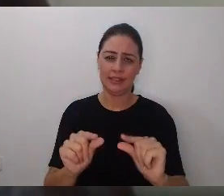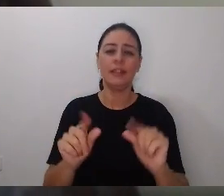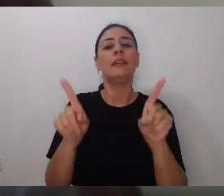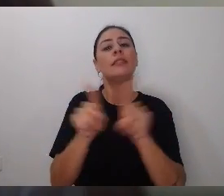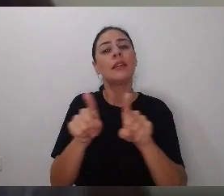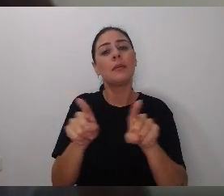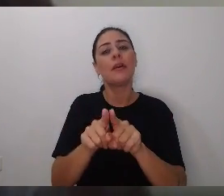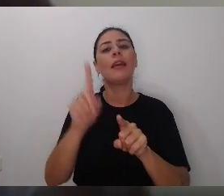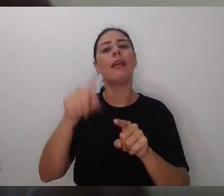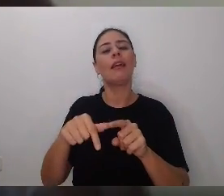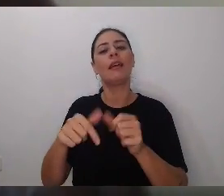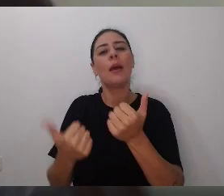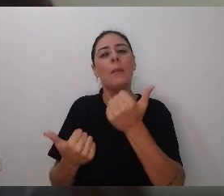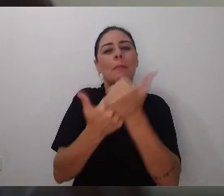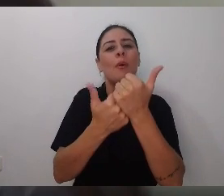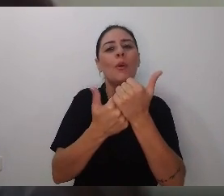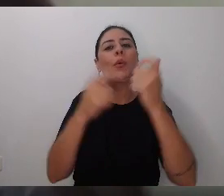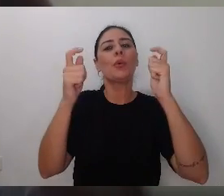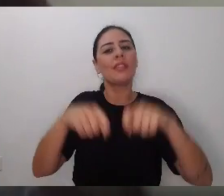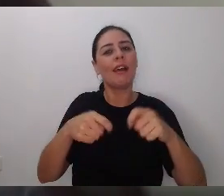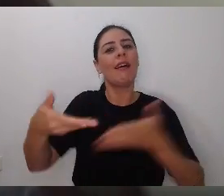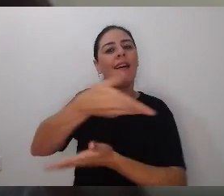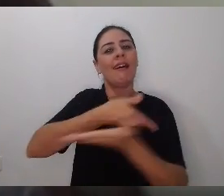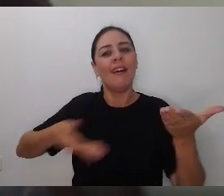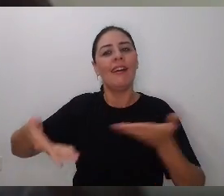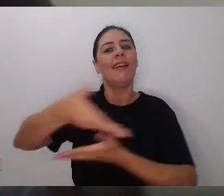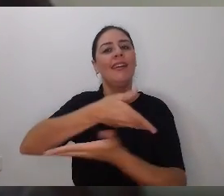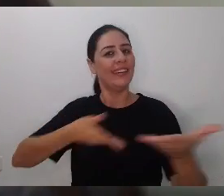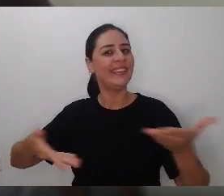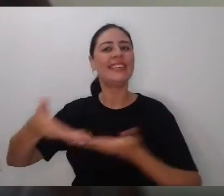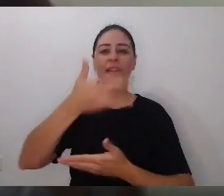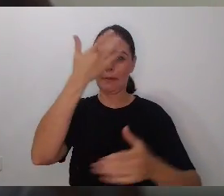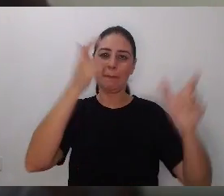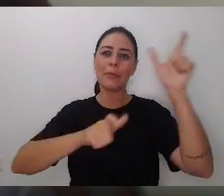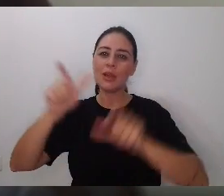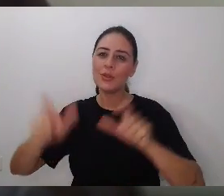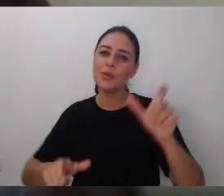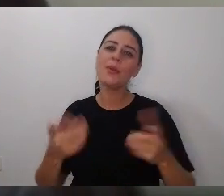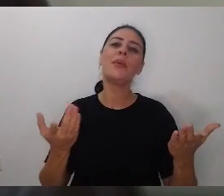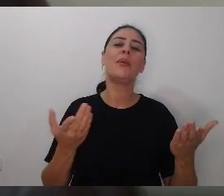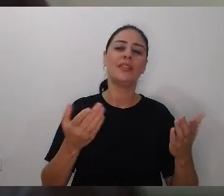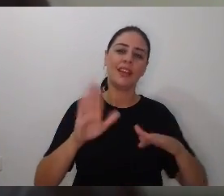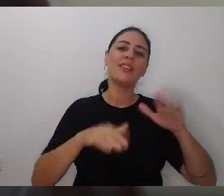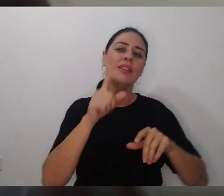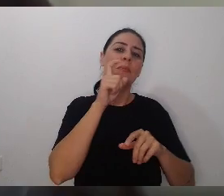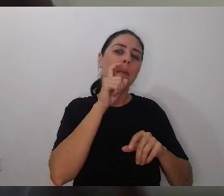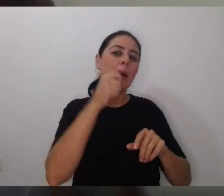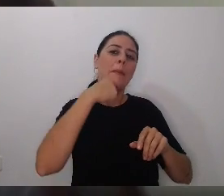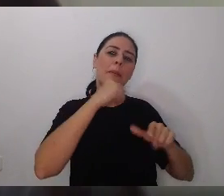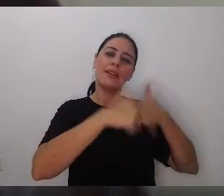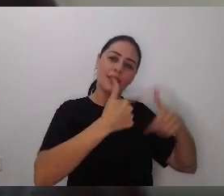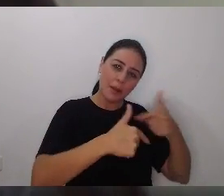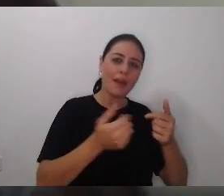interação. Além disso, o apoio que se podia contar, né, uns com os outros, então, de repente,